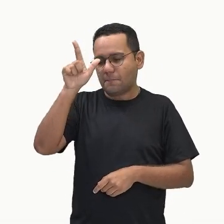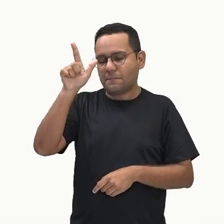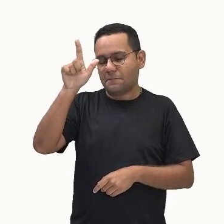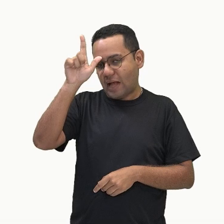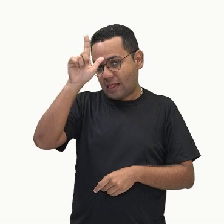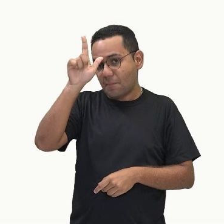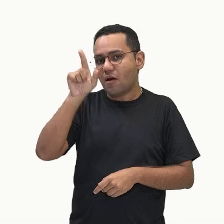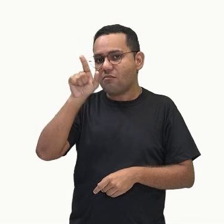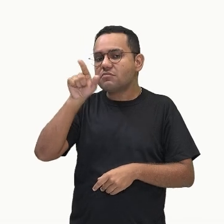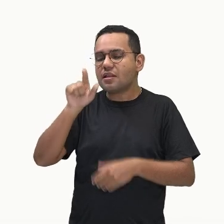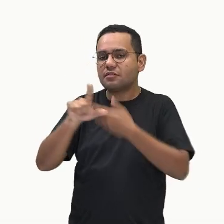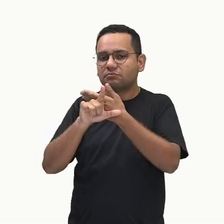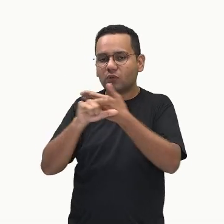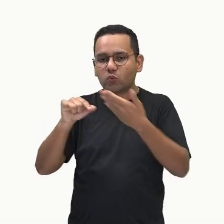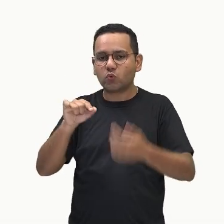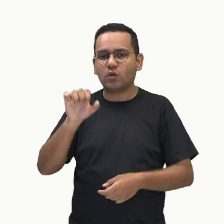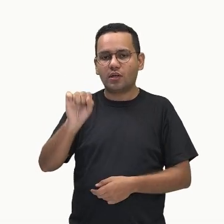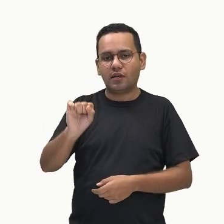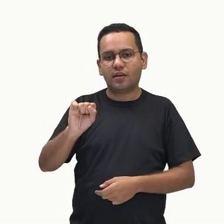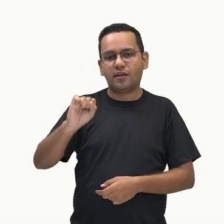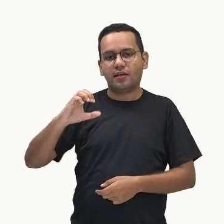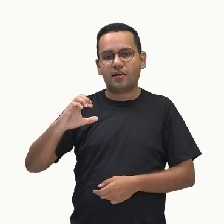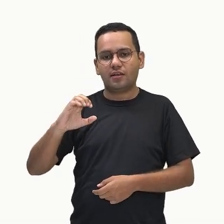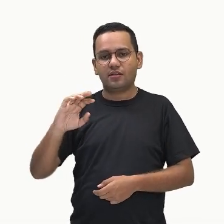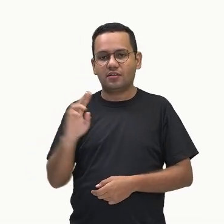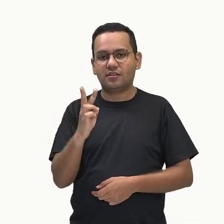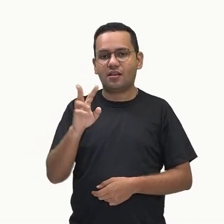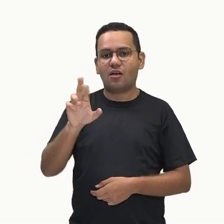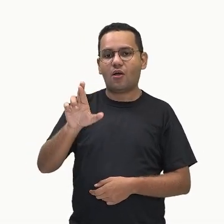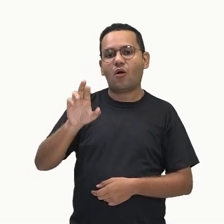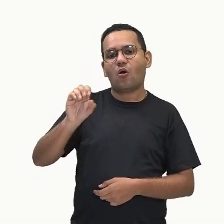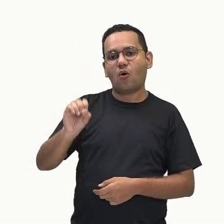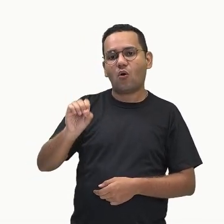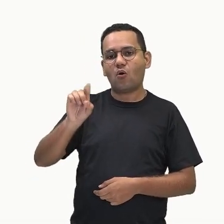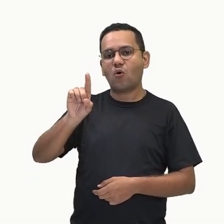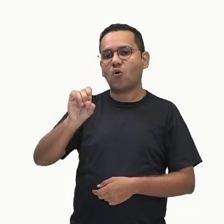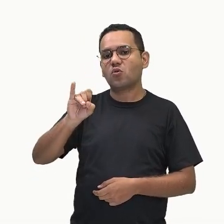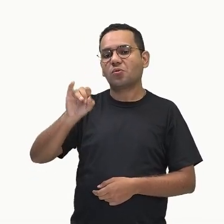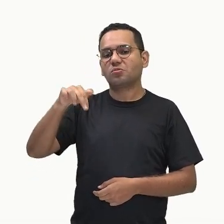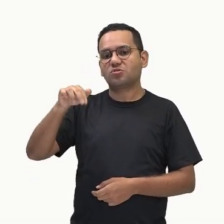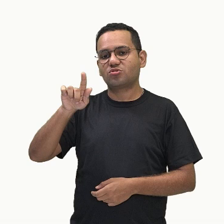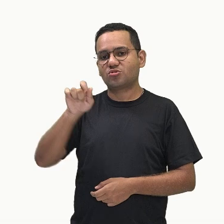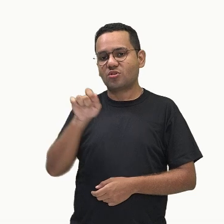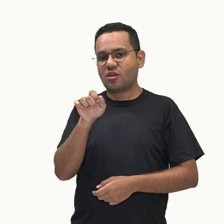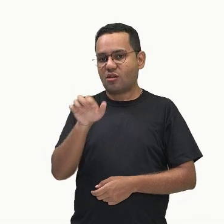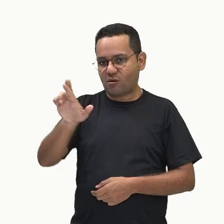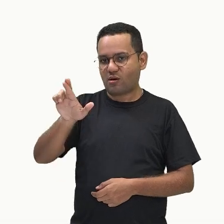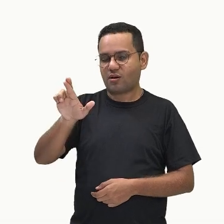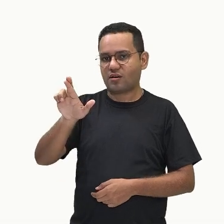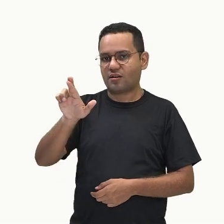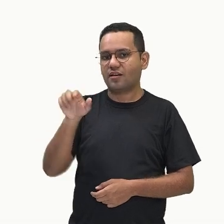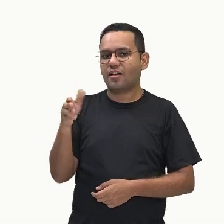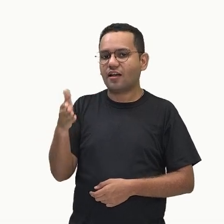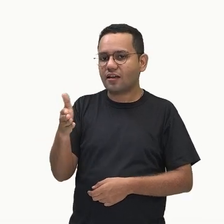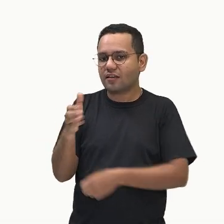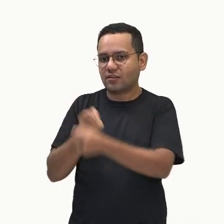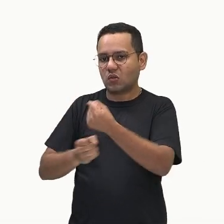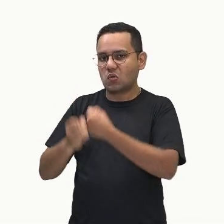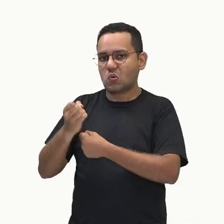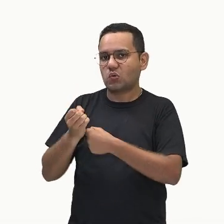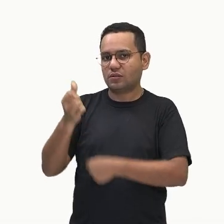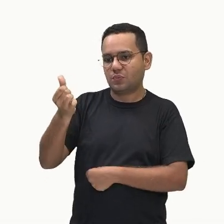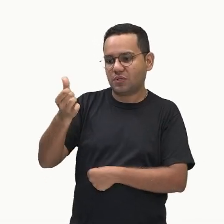aceito atualmente pela comunidade científica. Isso no ano de